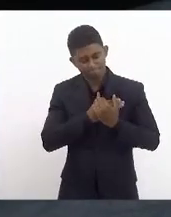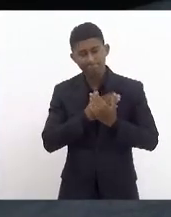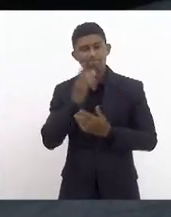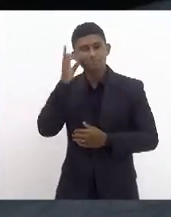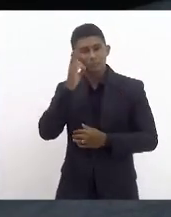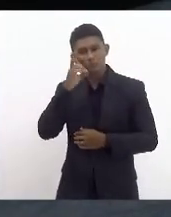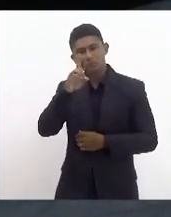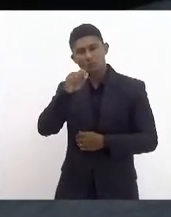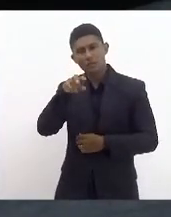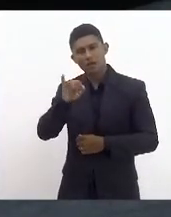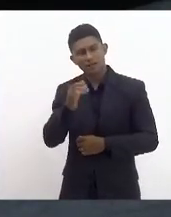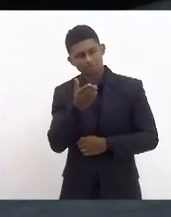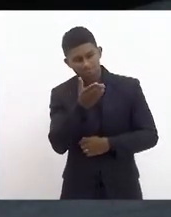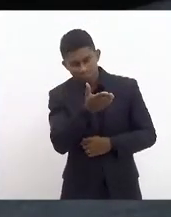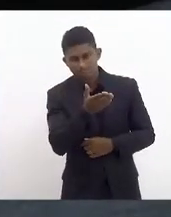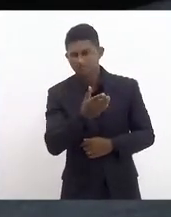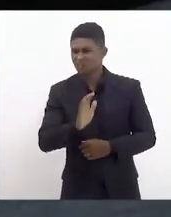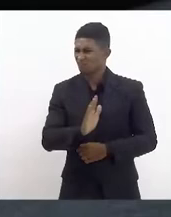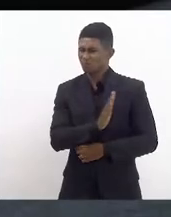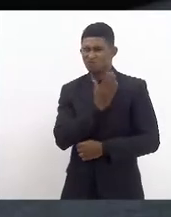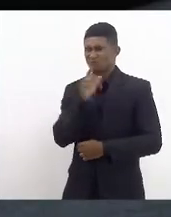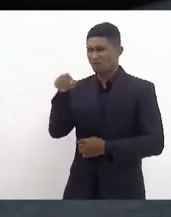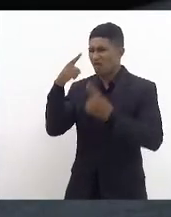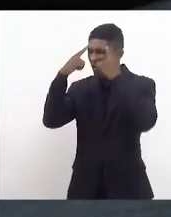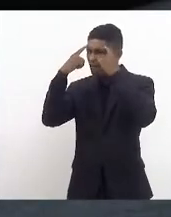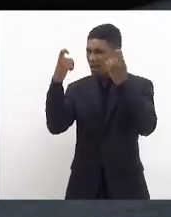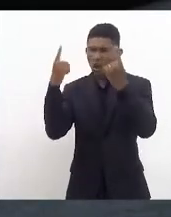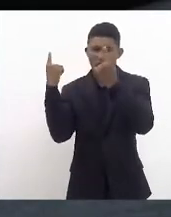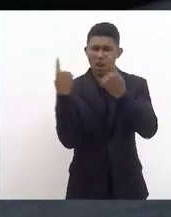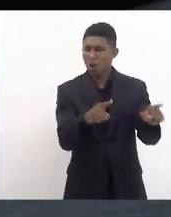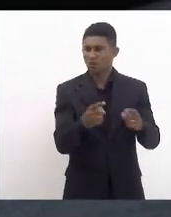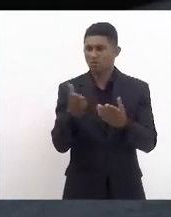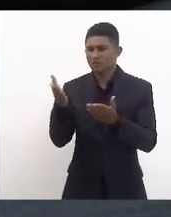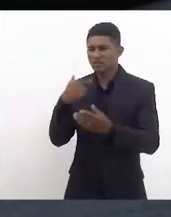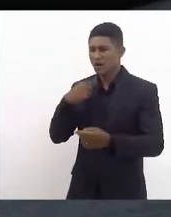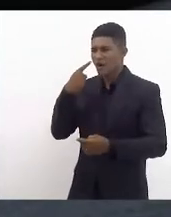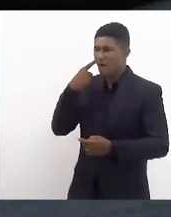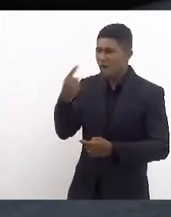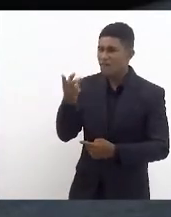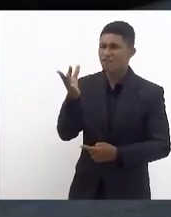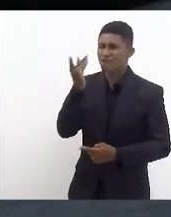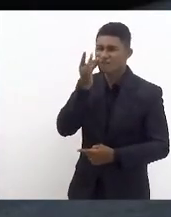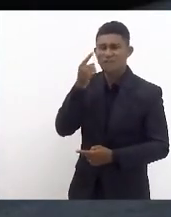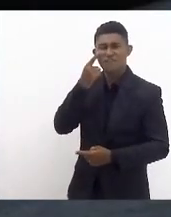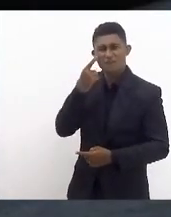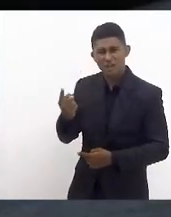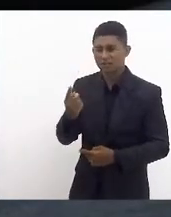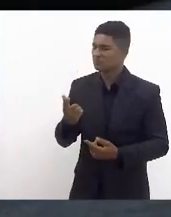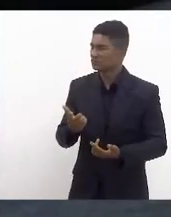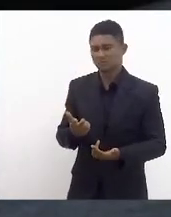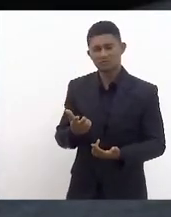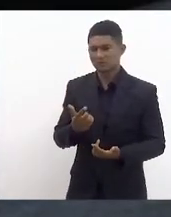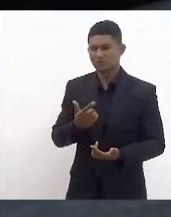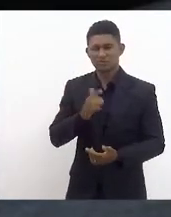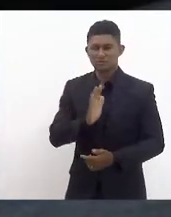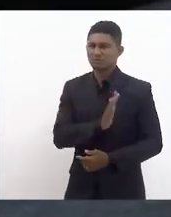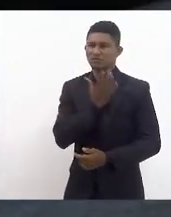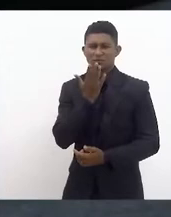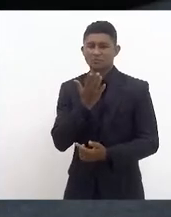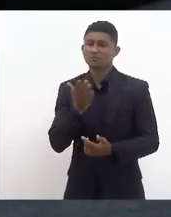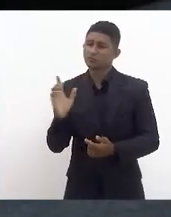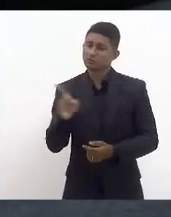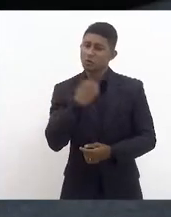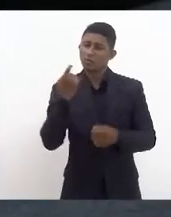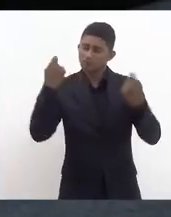Dani Monteiro, meu repúdio à situação agressiva que eu presenciei aqui no plenário, e fazendo um chamado à reflexão